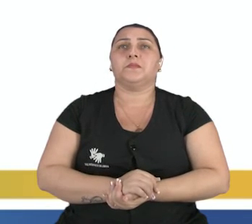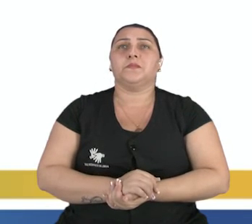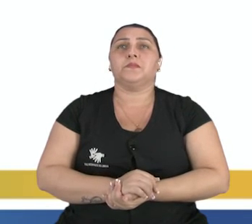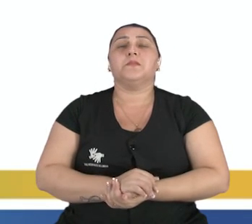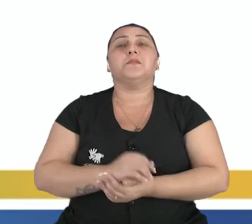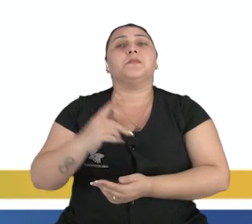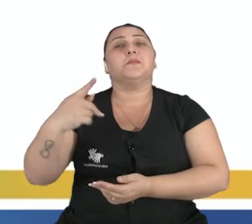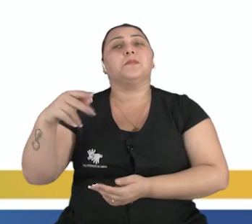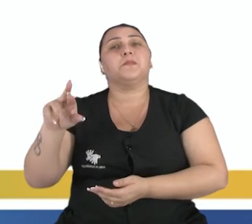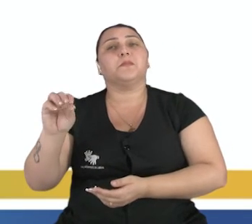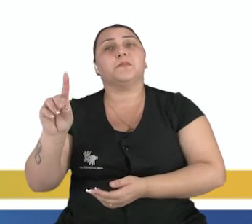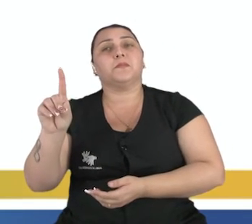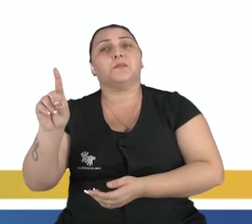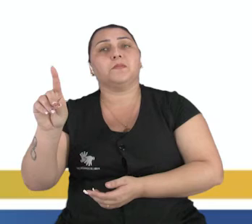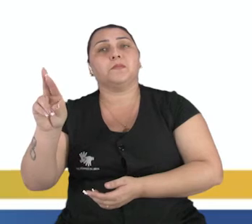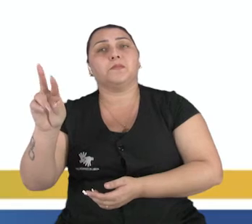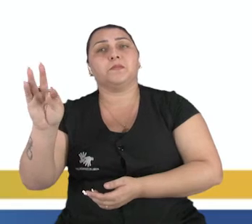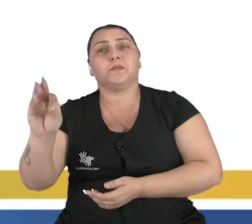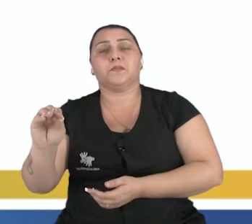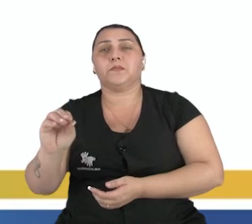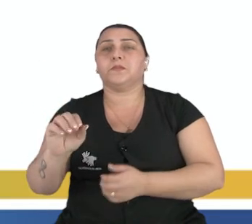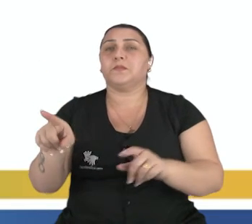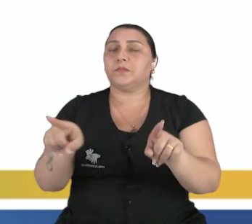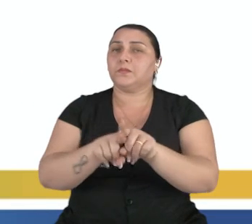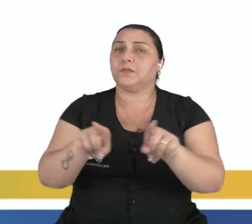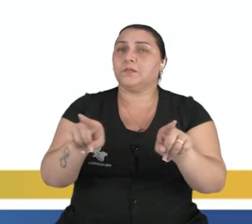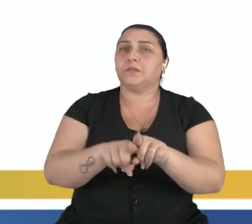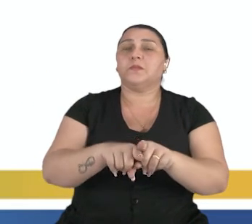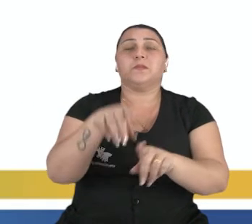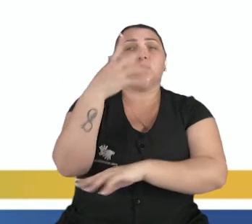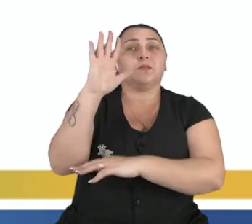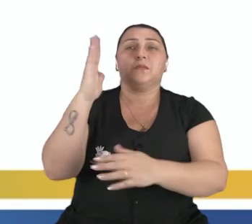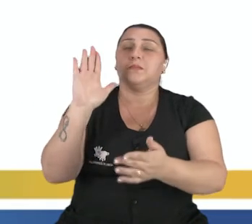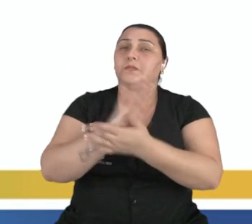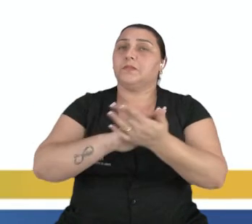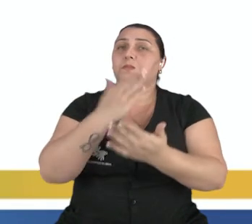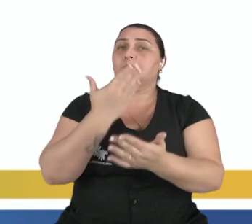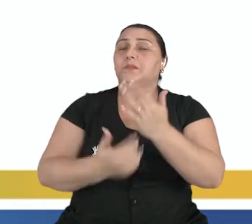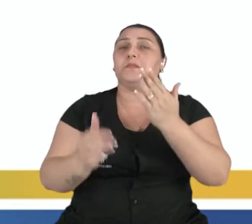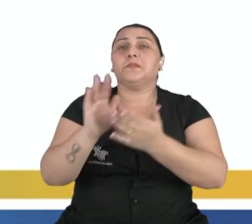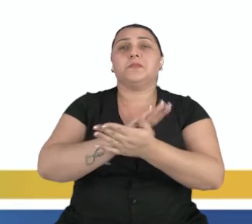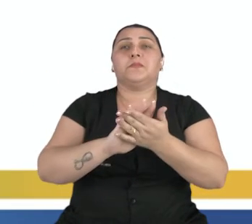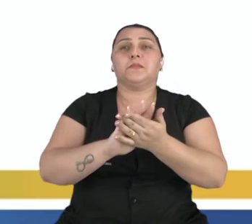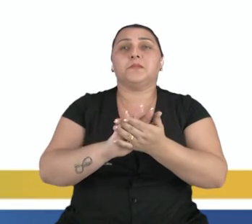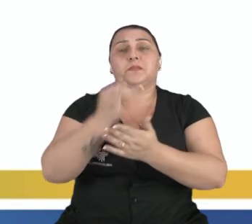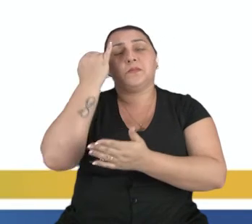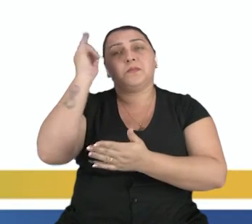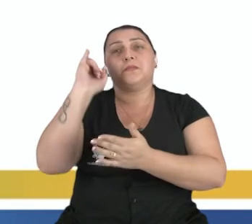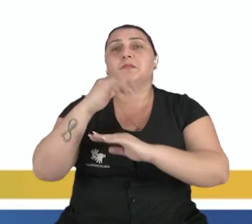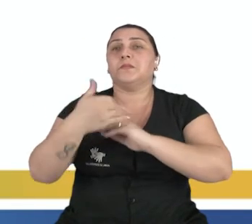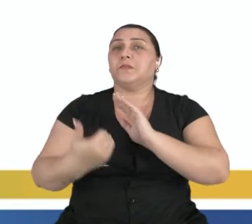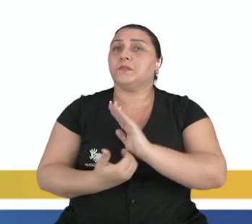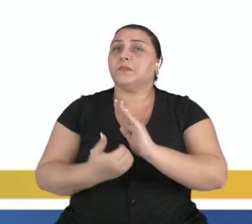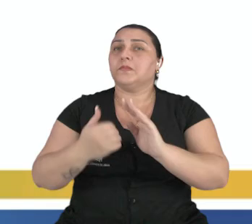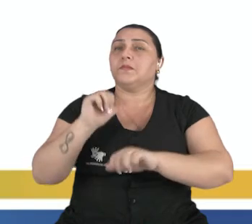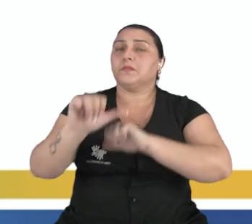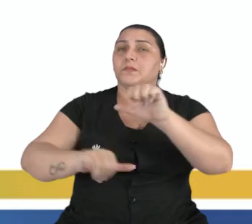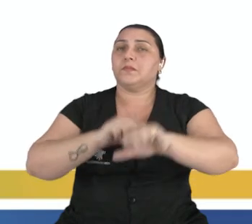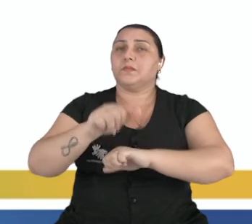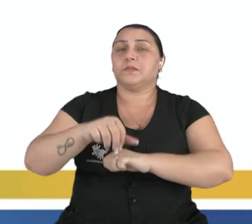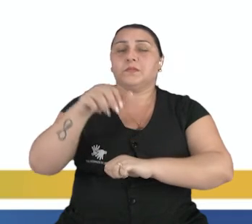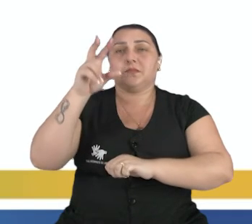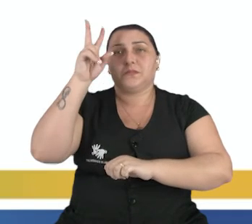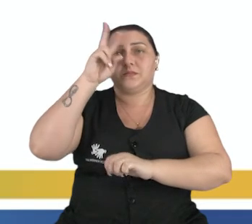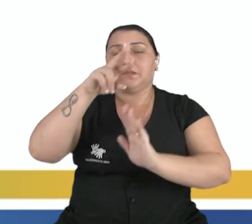no produto, ok? Porque na natureza nada se perde, nada se cria, tudo se transforma. Lembra daquela regra